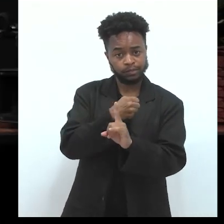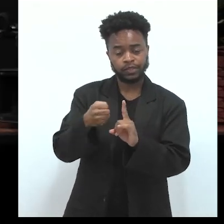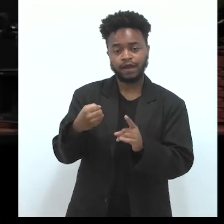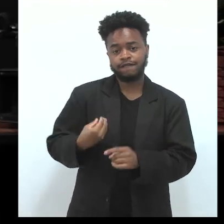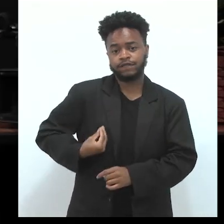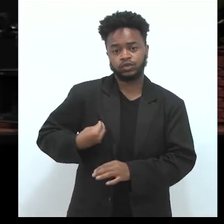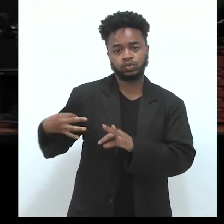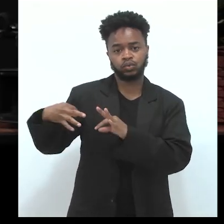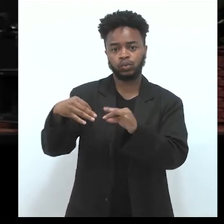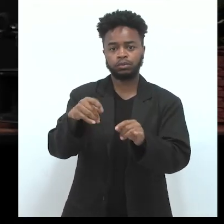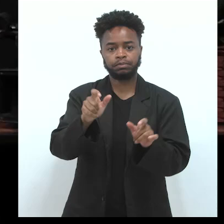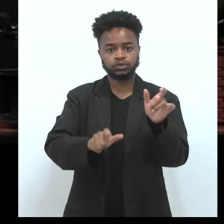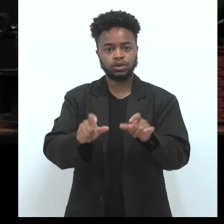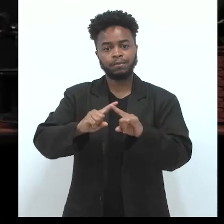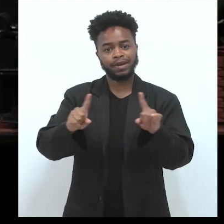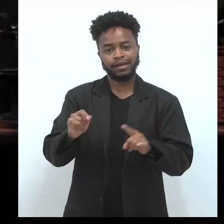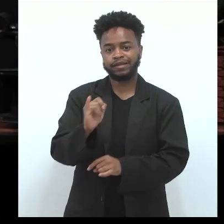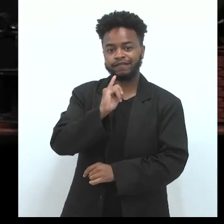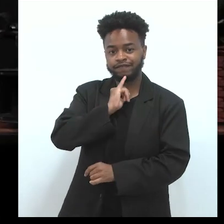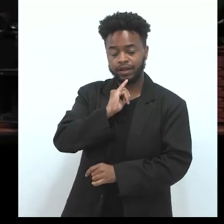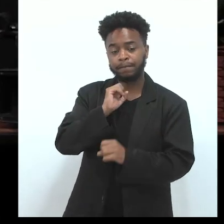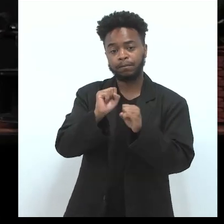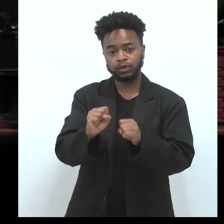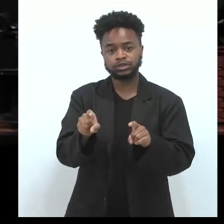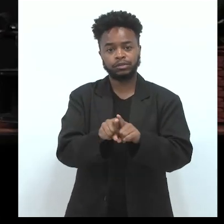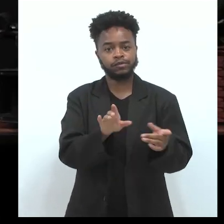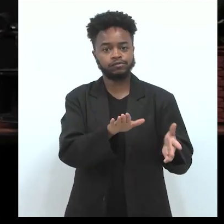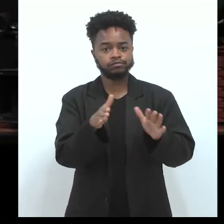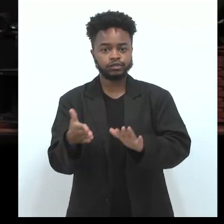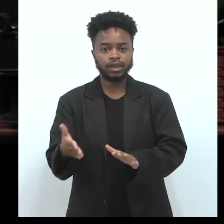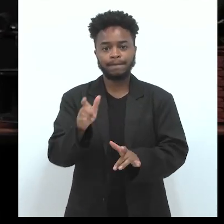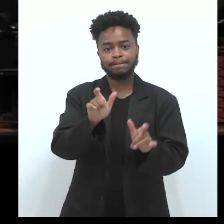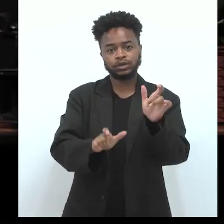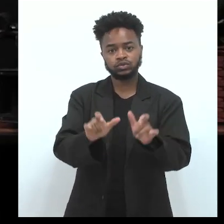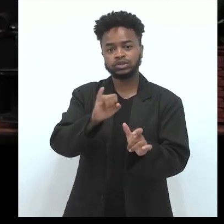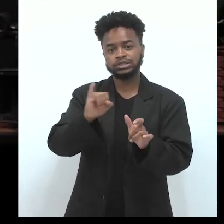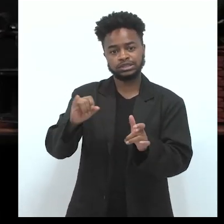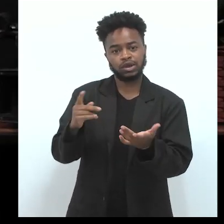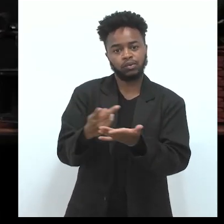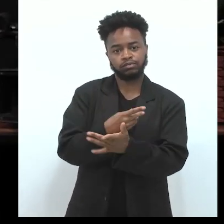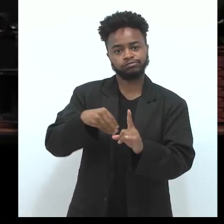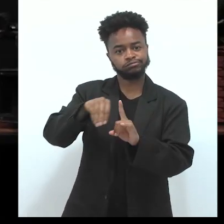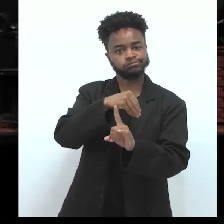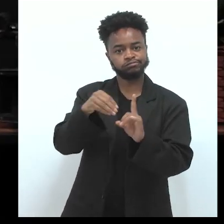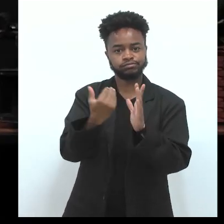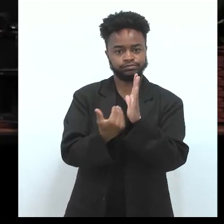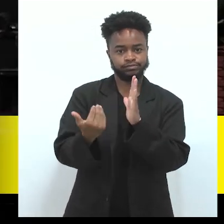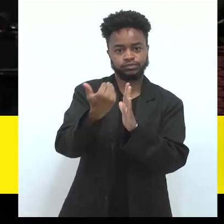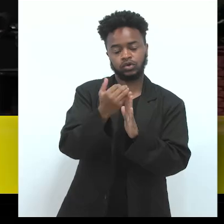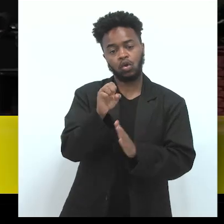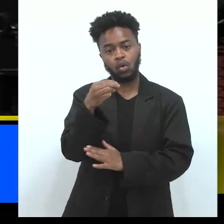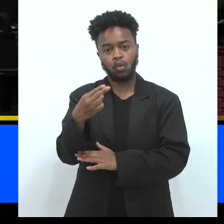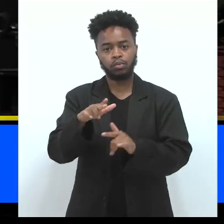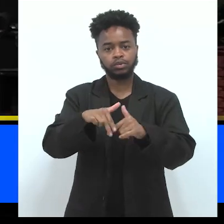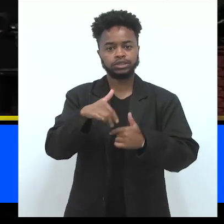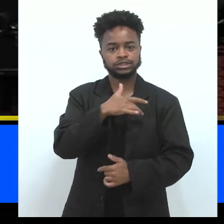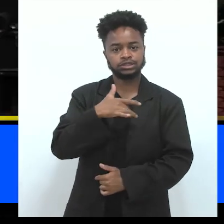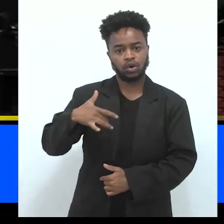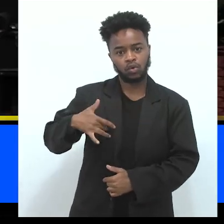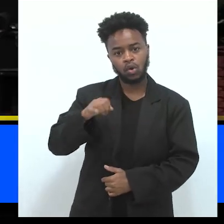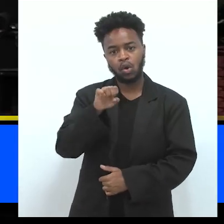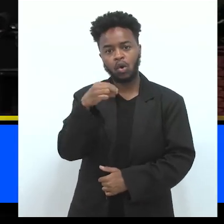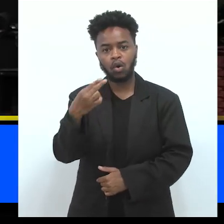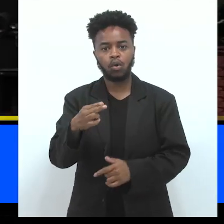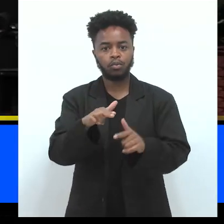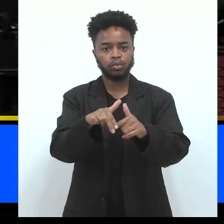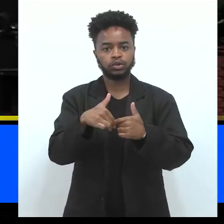todo mundo, mas infelizmente ele também pode tirar a vida de pessoas em situações mais vulneráveis, seja por questões de saúde,